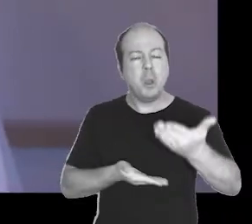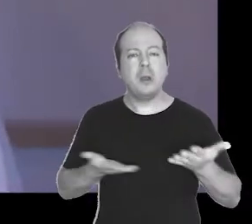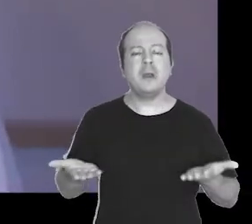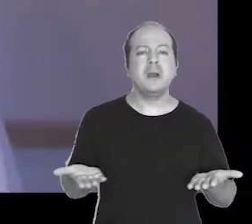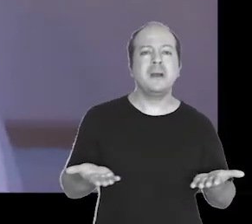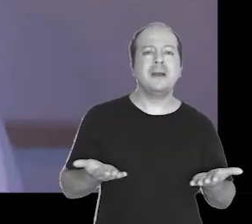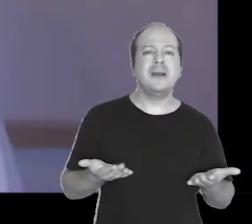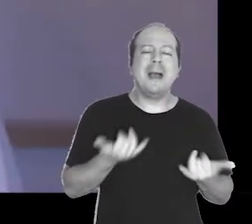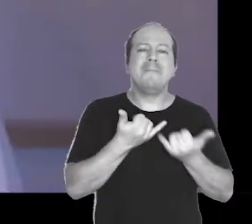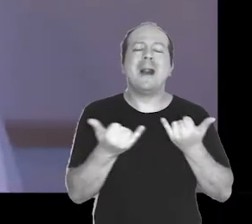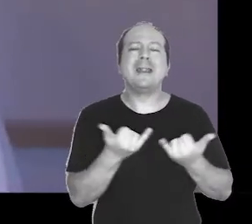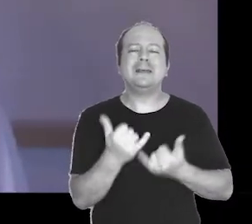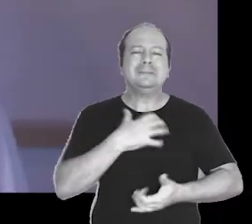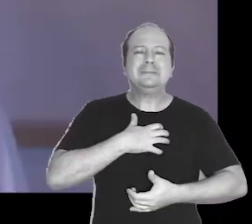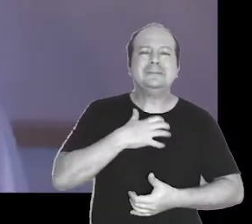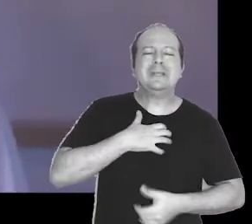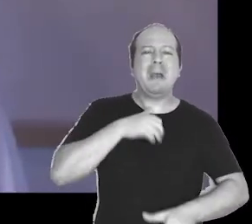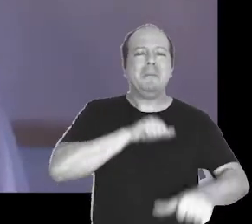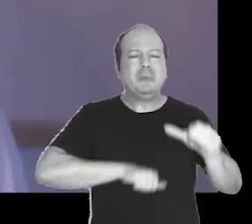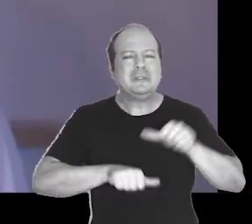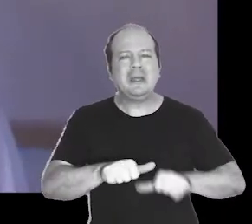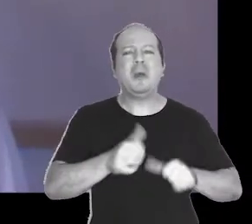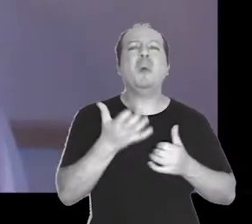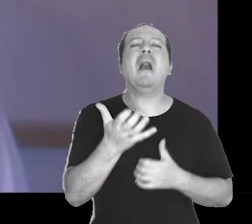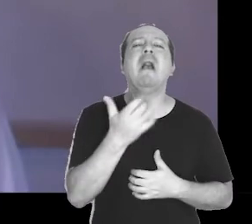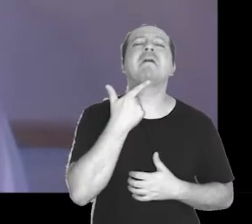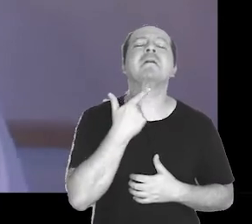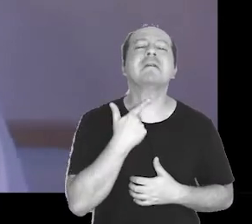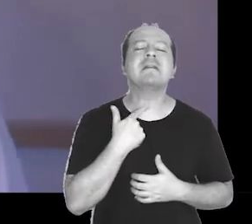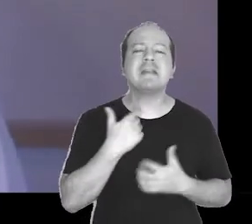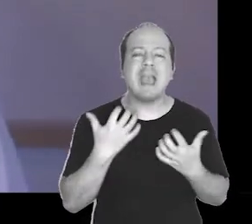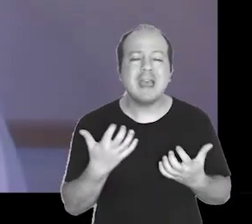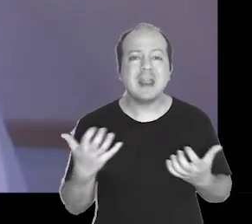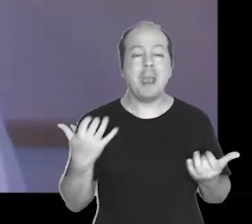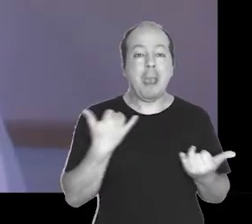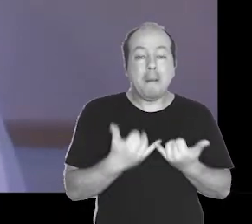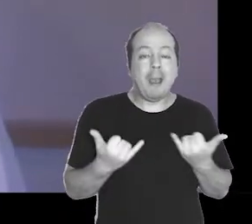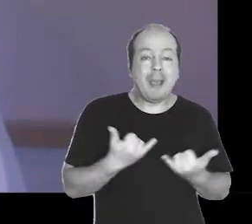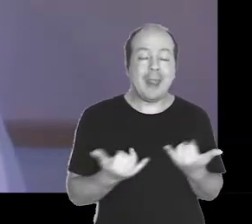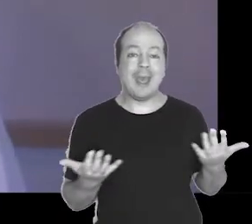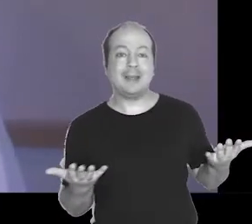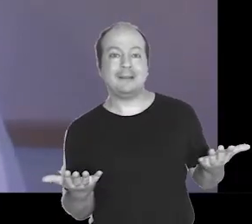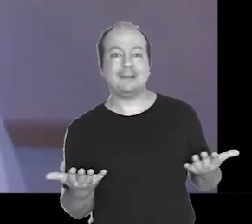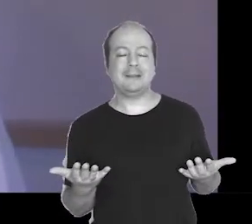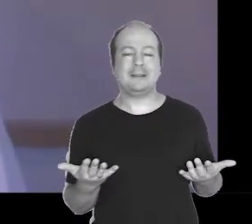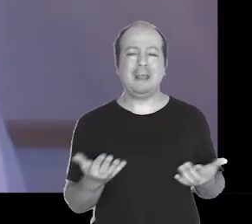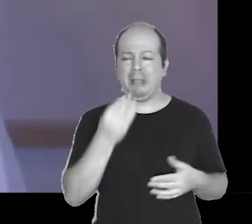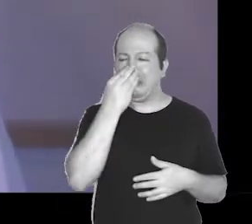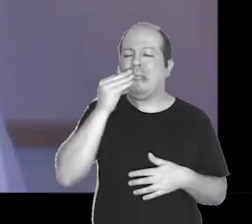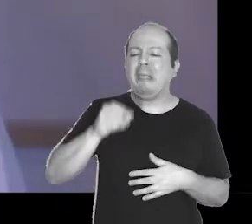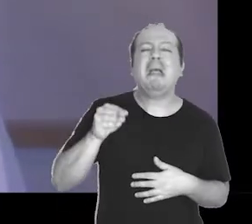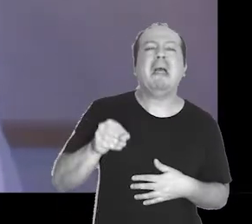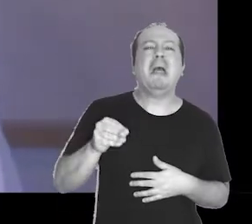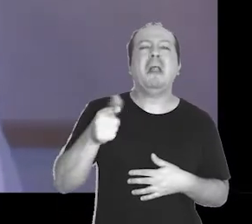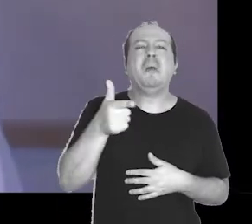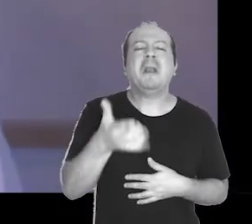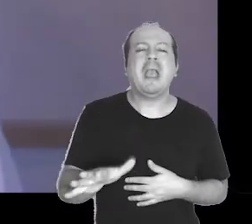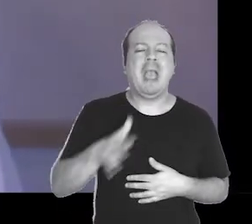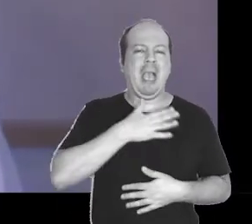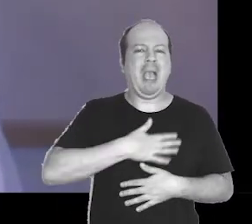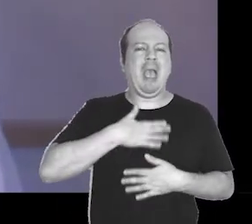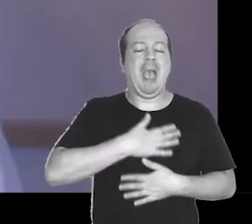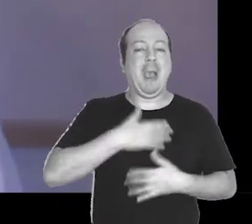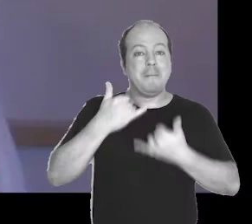Mudamos é o jeito de buscar o que queremos. Assim, o que parece a renúncia do prazer de brincar, no